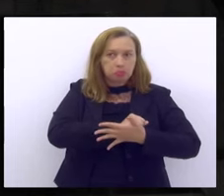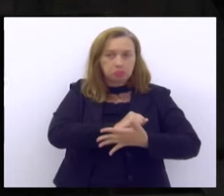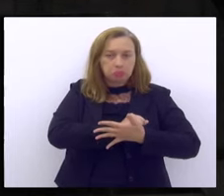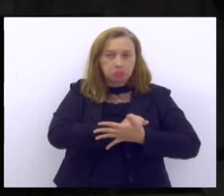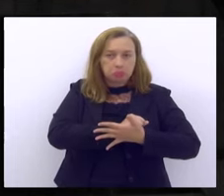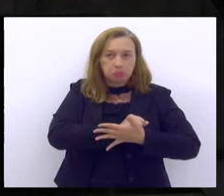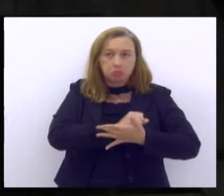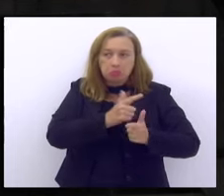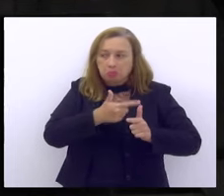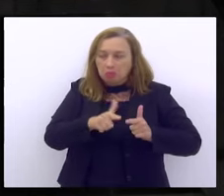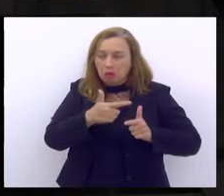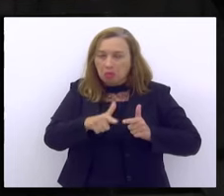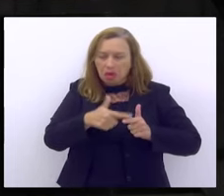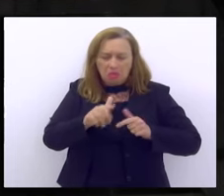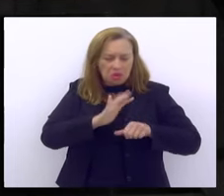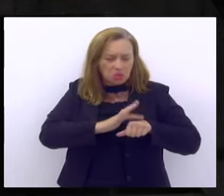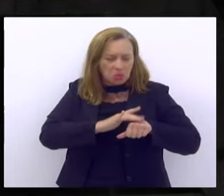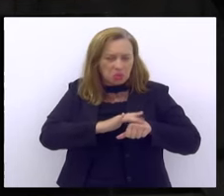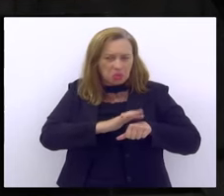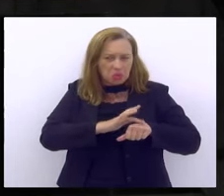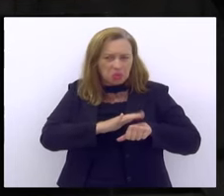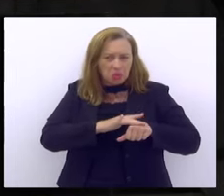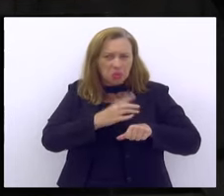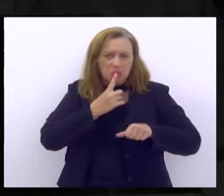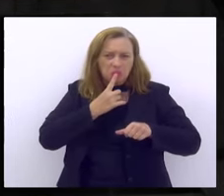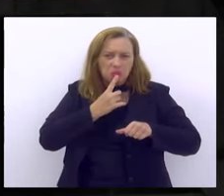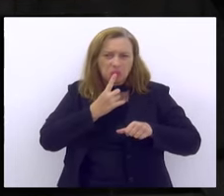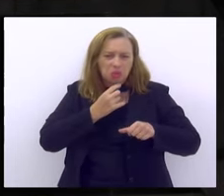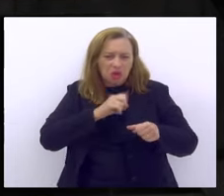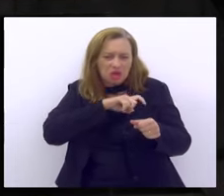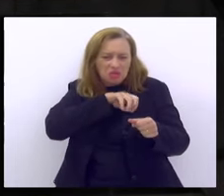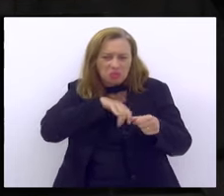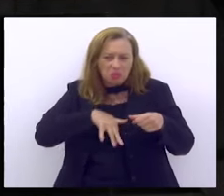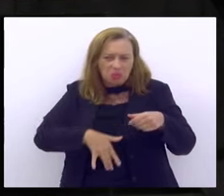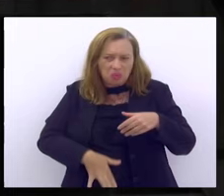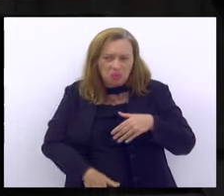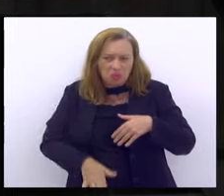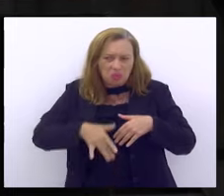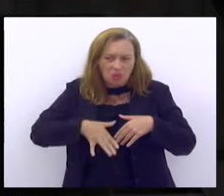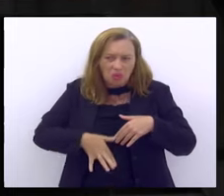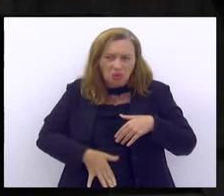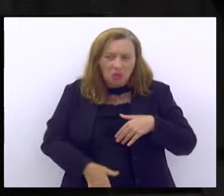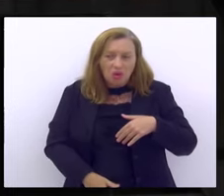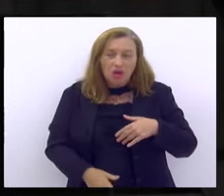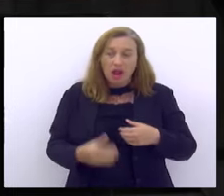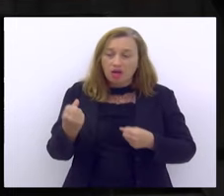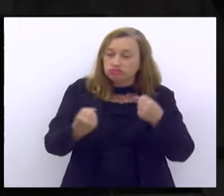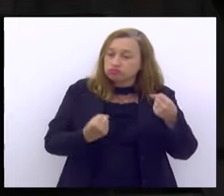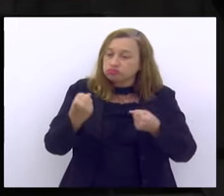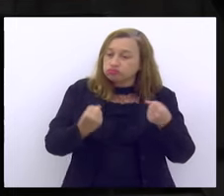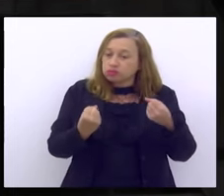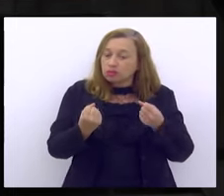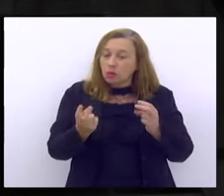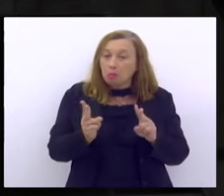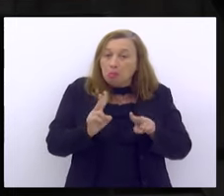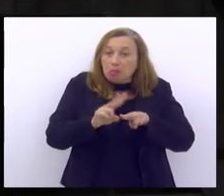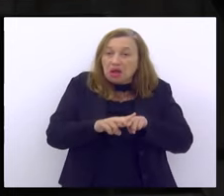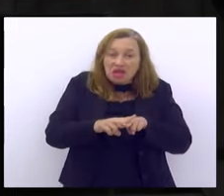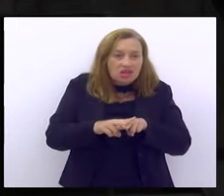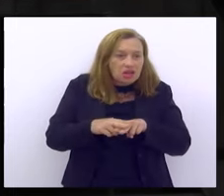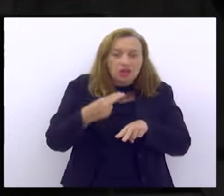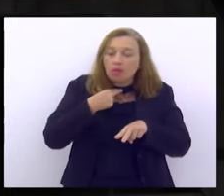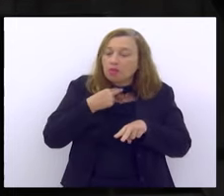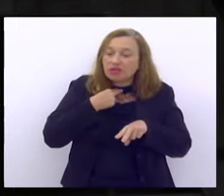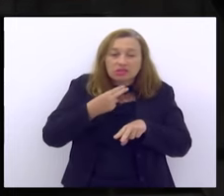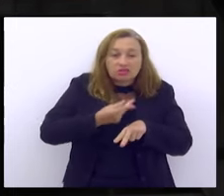com uma hemorragia, se ela estivesse presa em um veículo, em